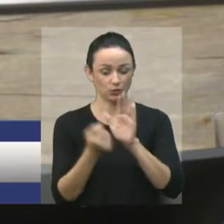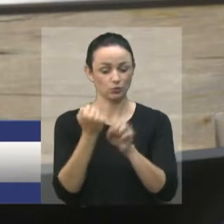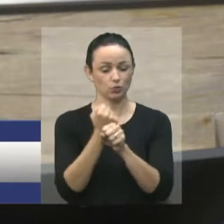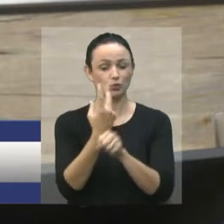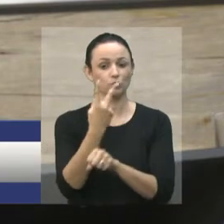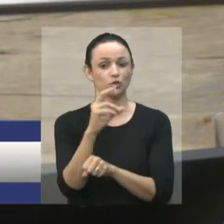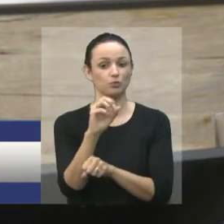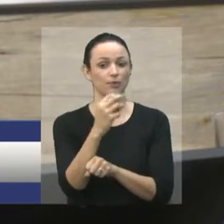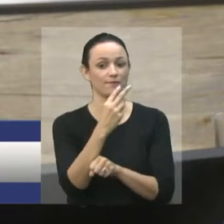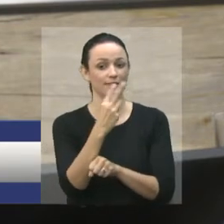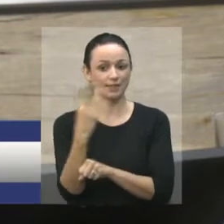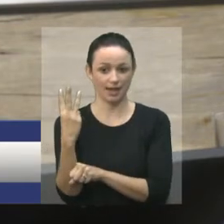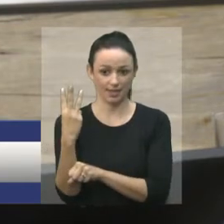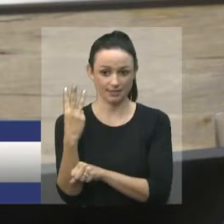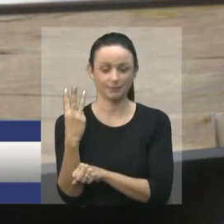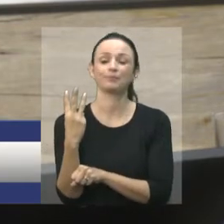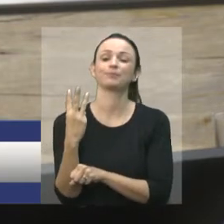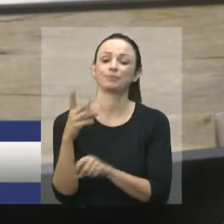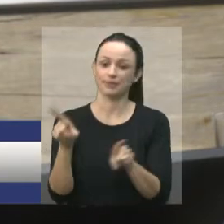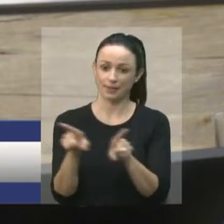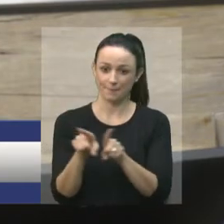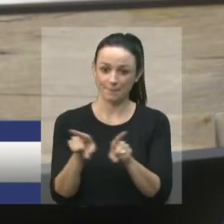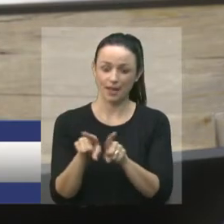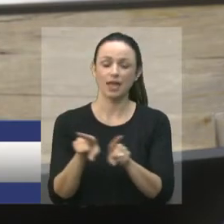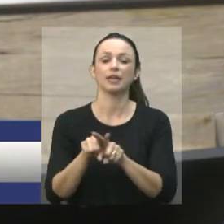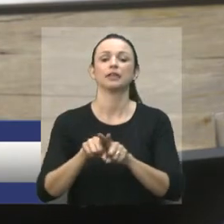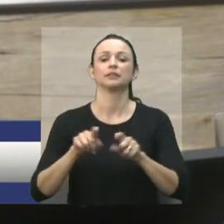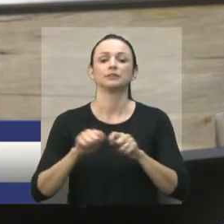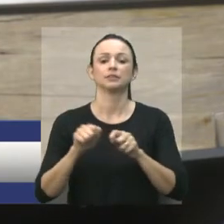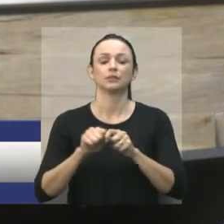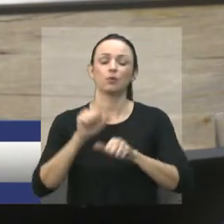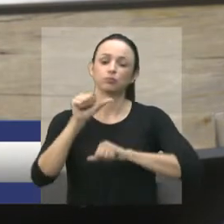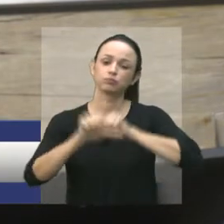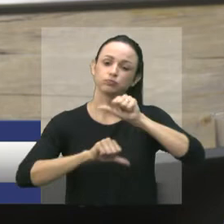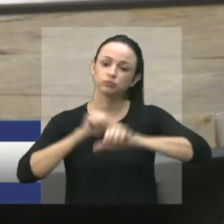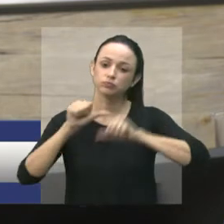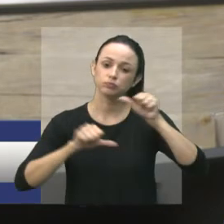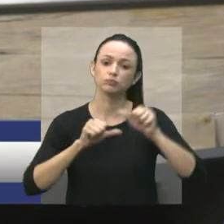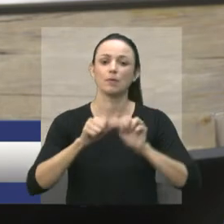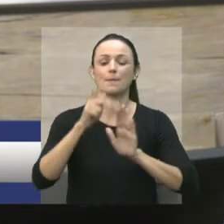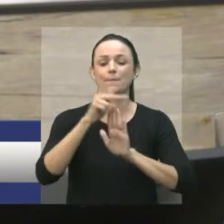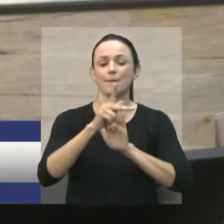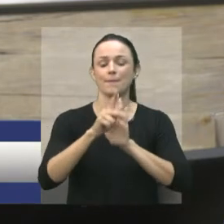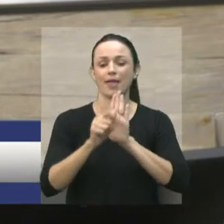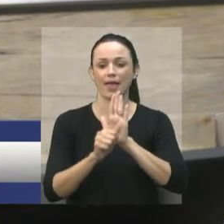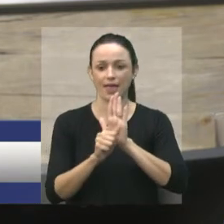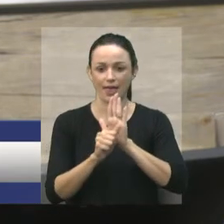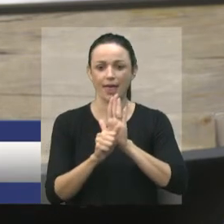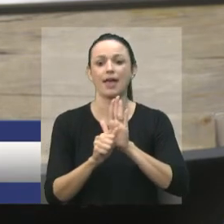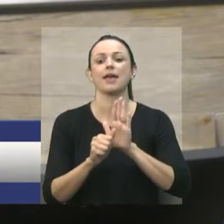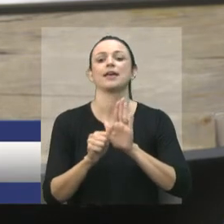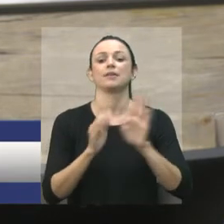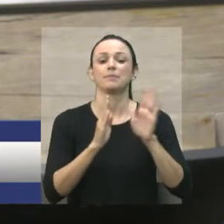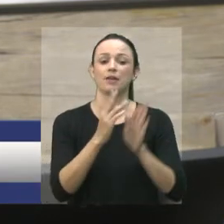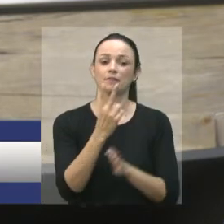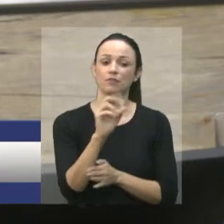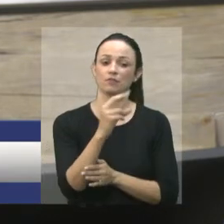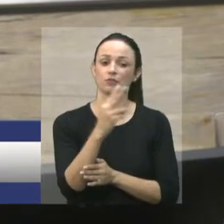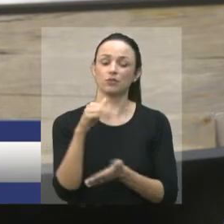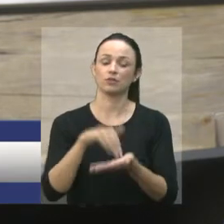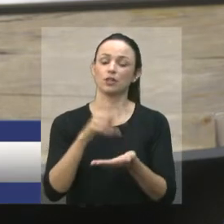de 2023, bem como promovidas as alterações do plano plurianual para o período de